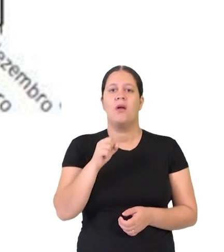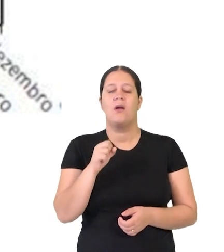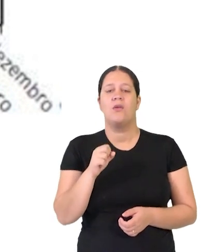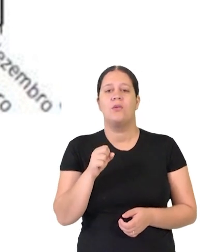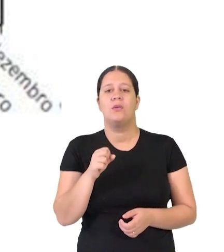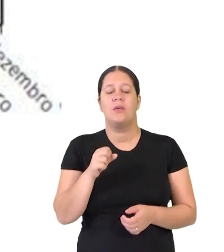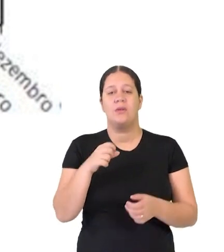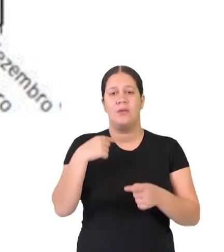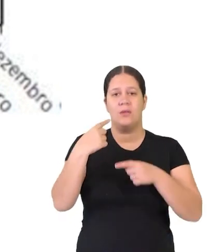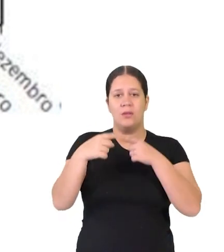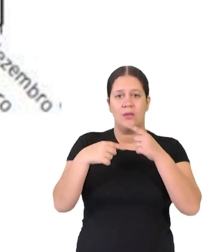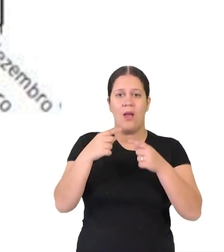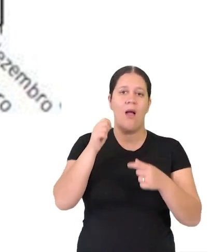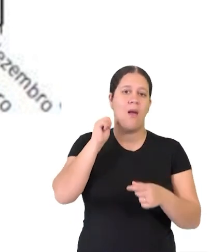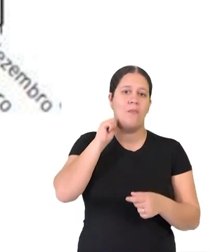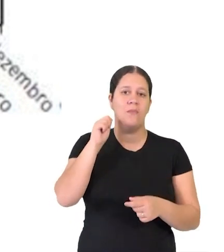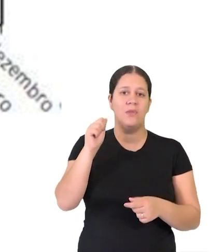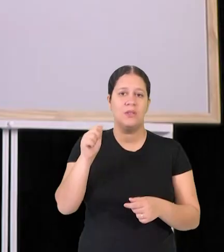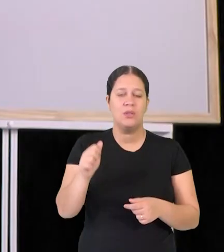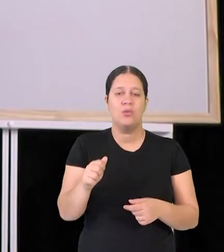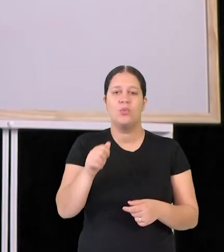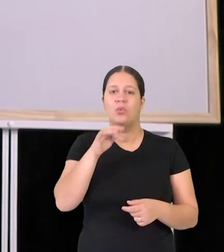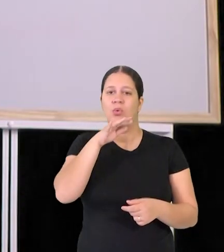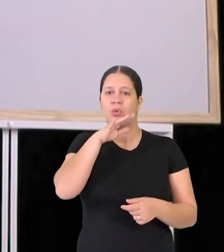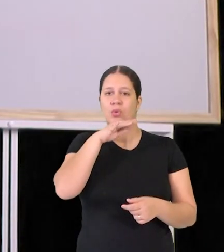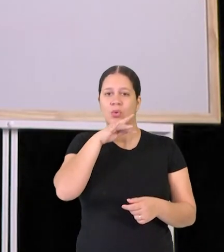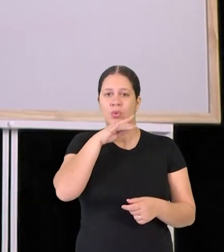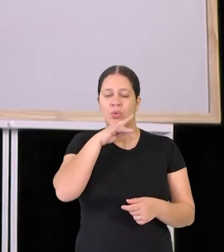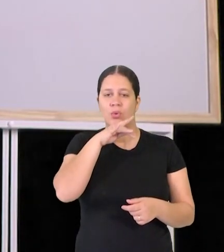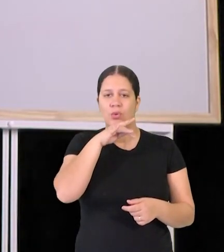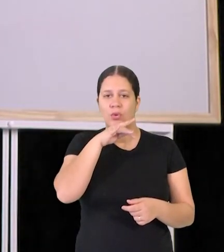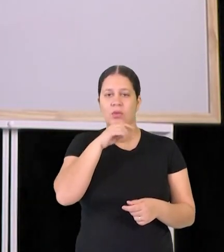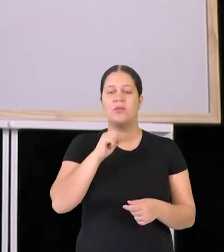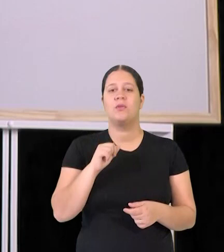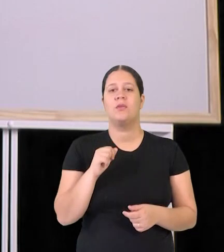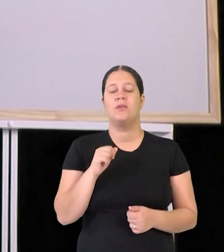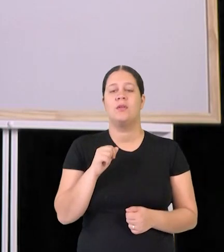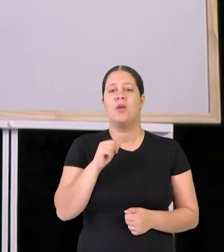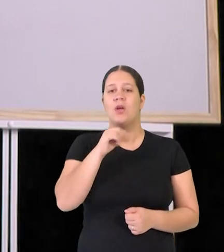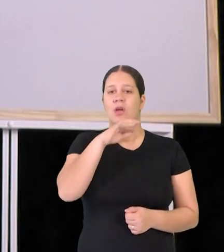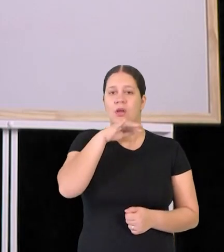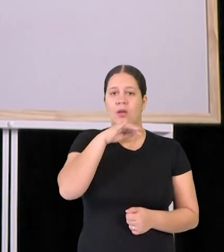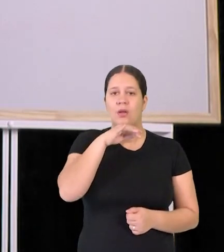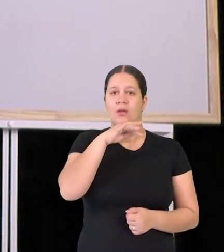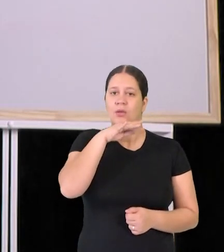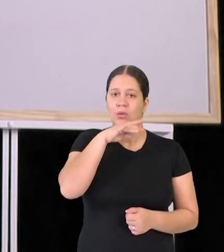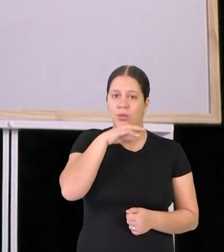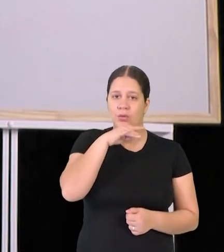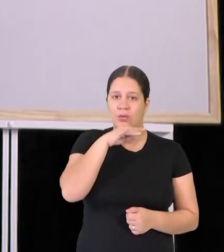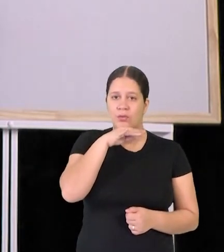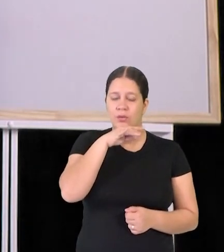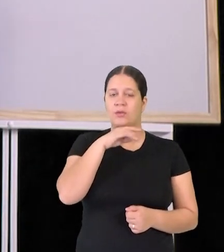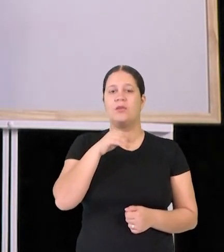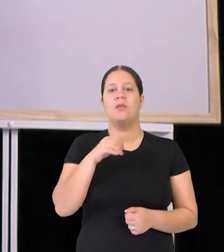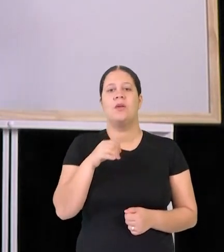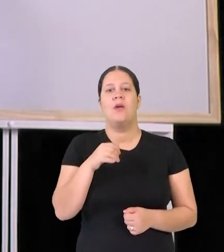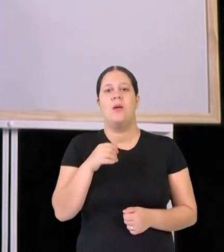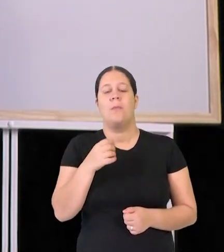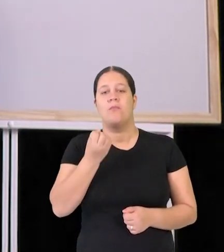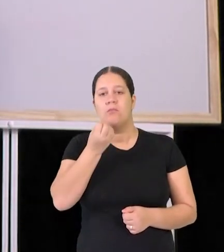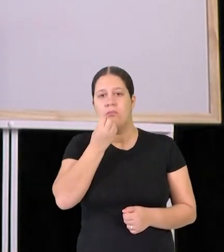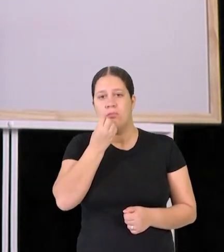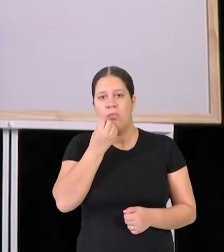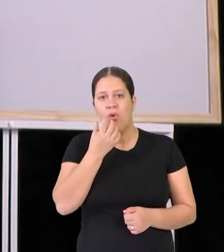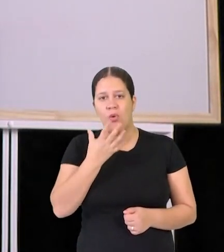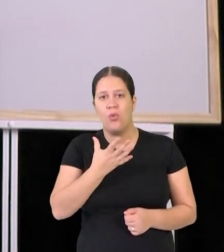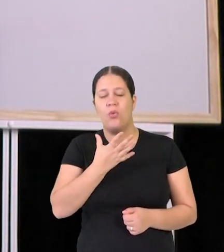desfavoráveis sobem em abril. Aí veja agora que há uma inversão, as desfavoráveis sobem enquanto a favorável desce, aqui